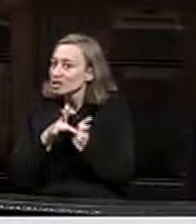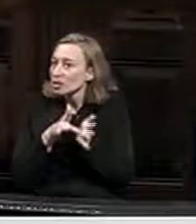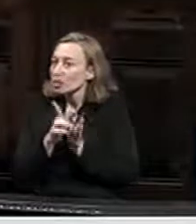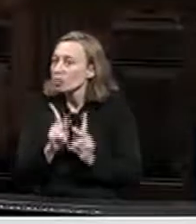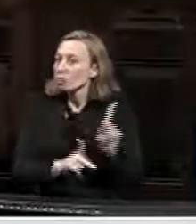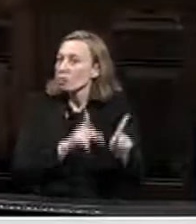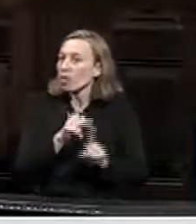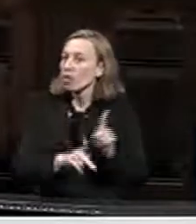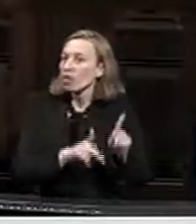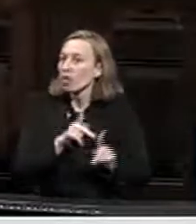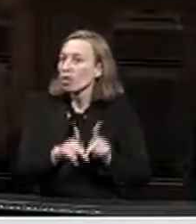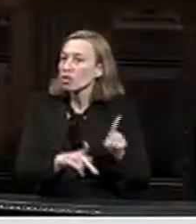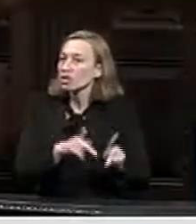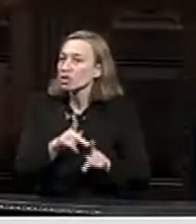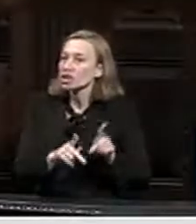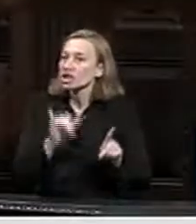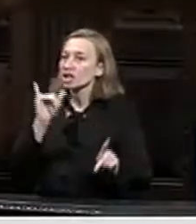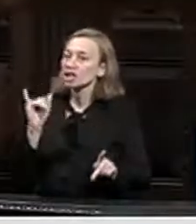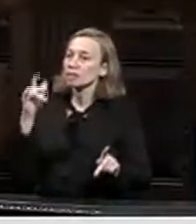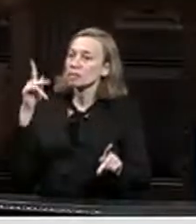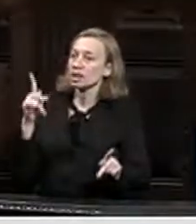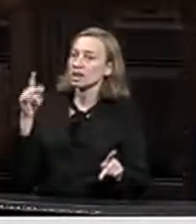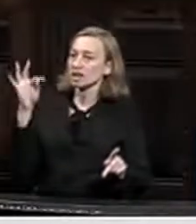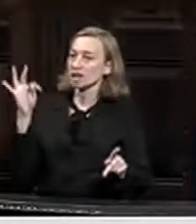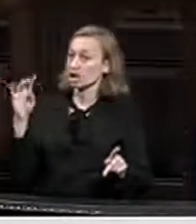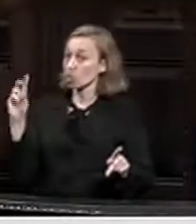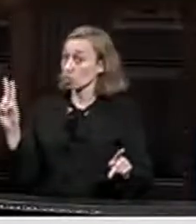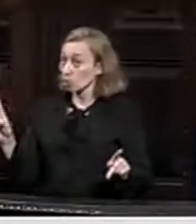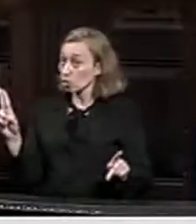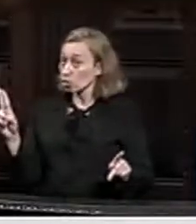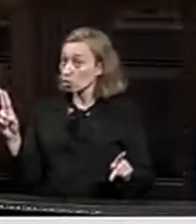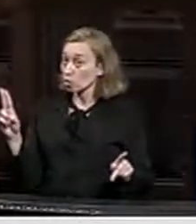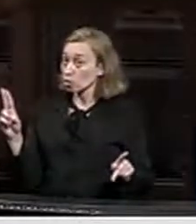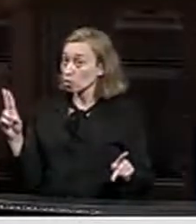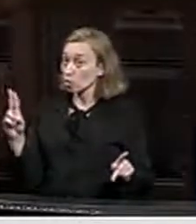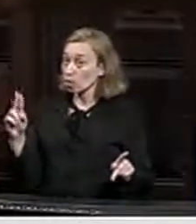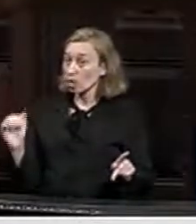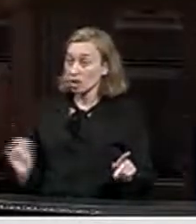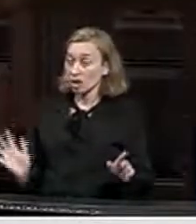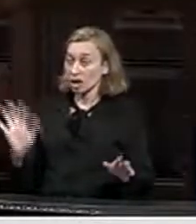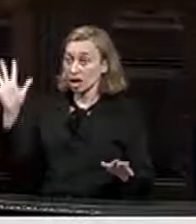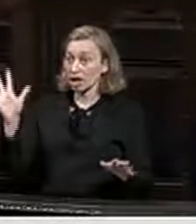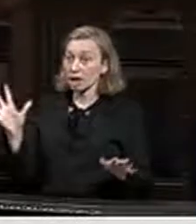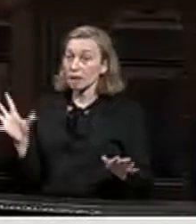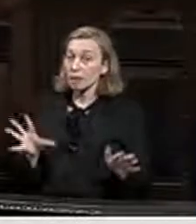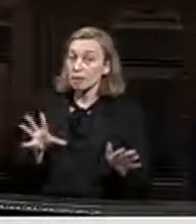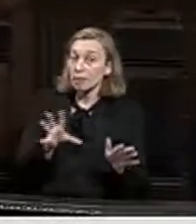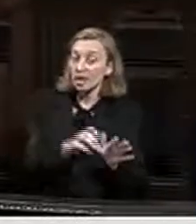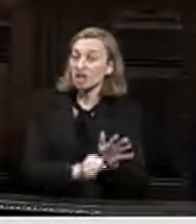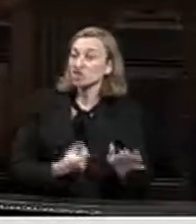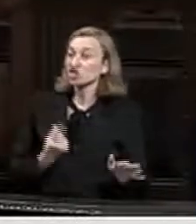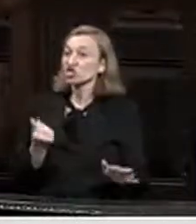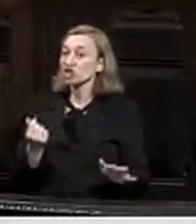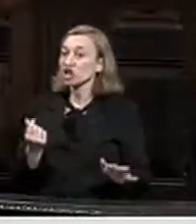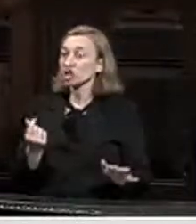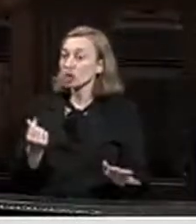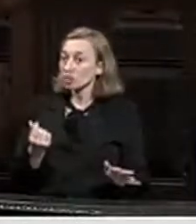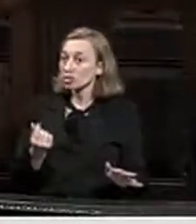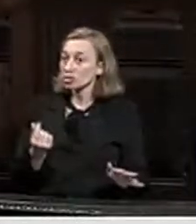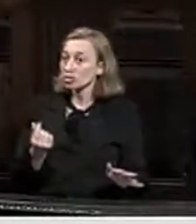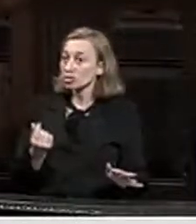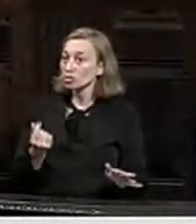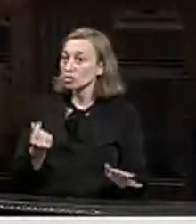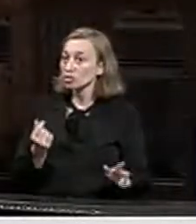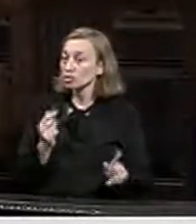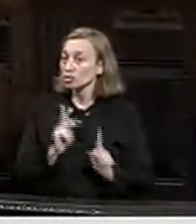um aumento do IPTU estratosférico, botando a mão no bolso dos cidadãos, no meu bolso, no bolso de